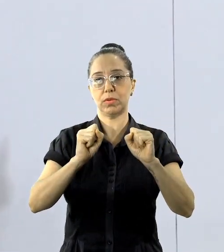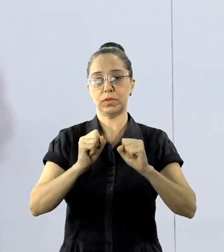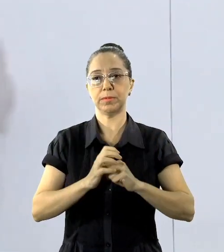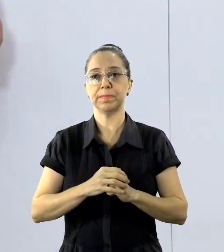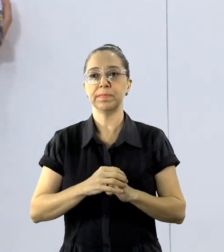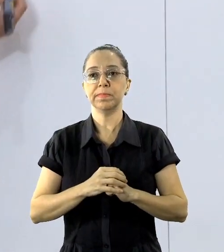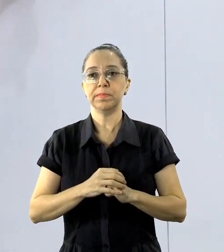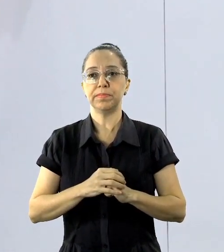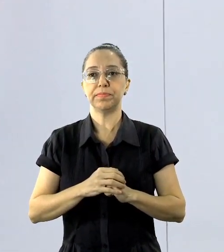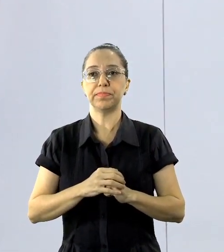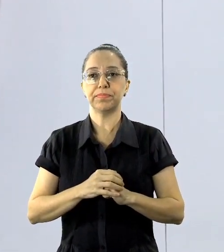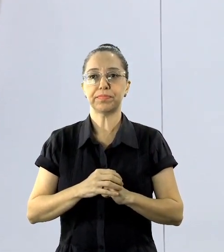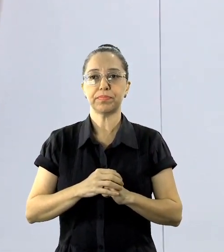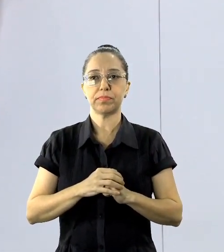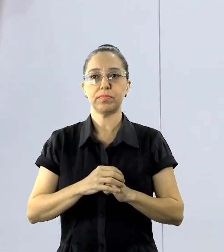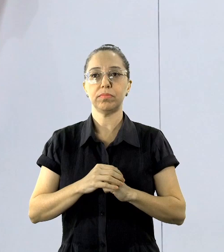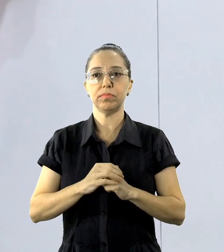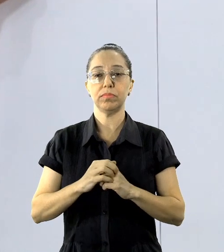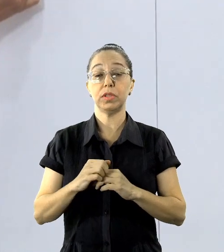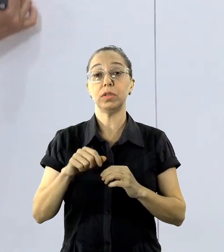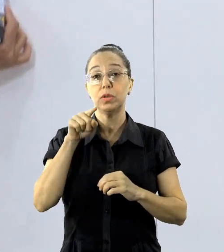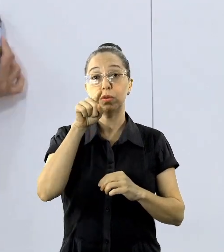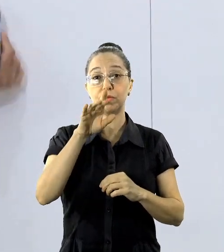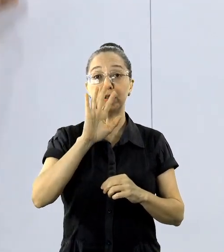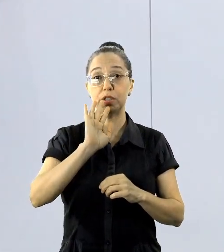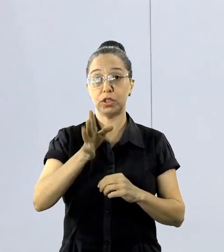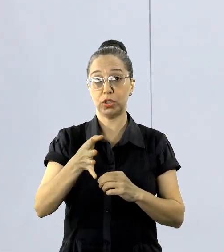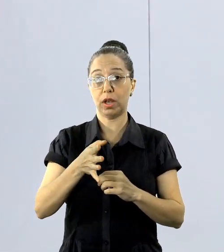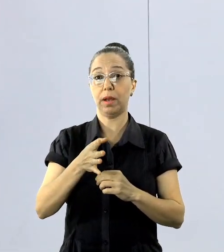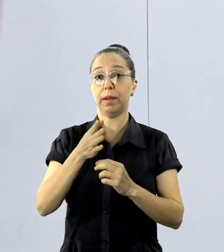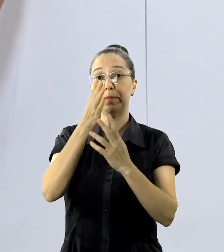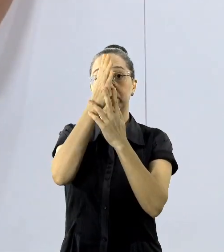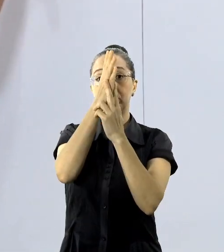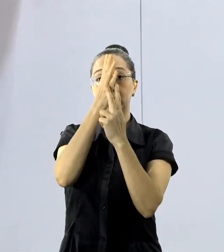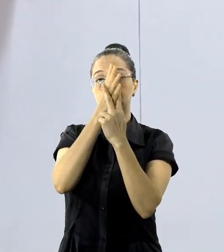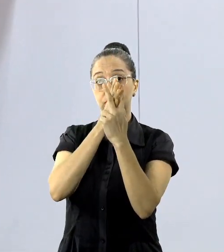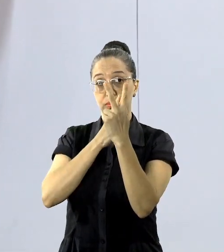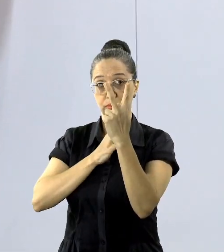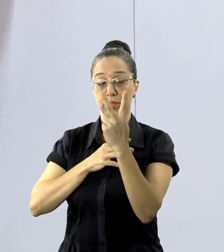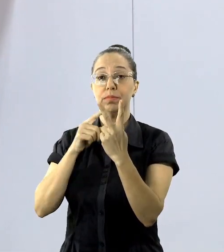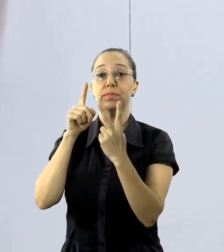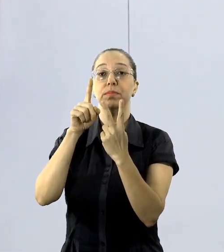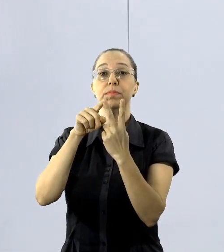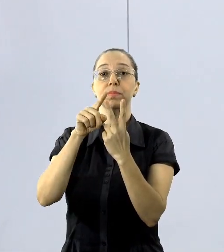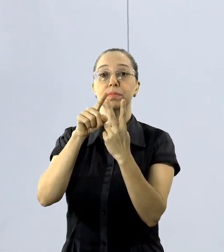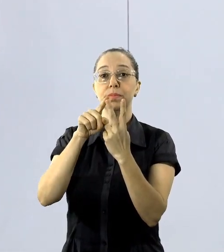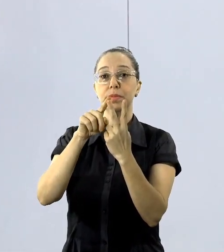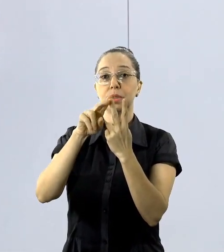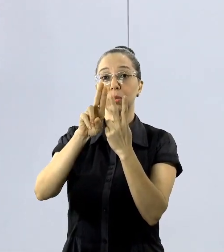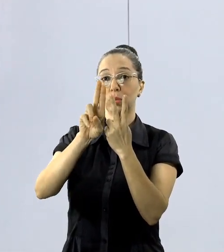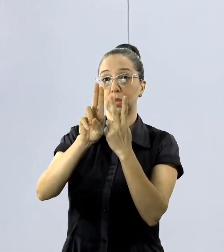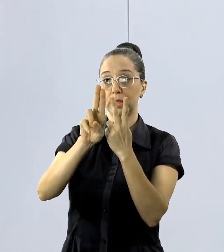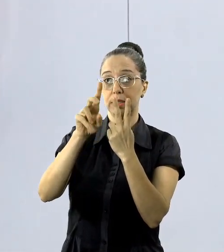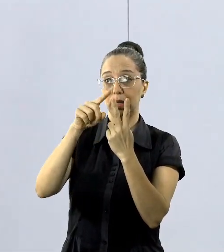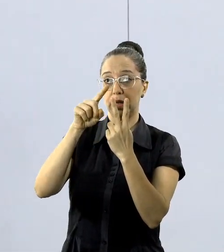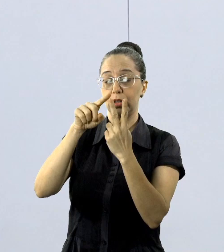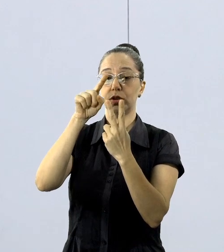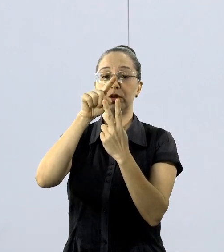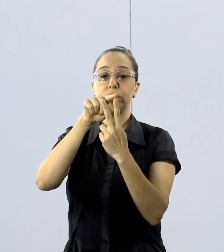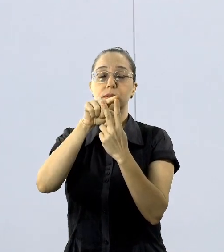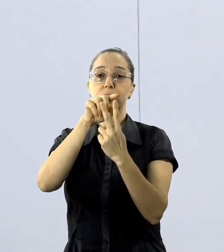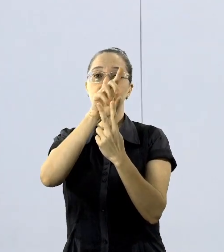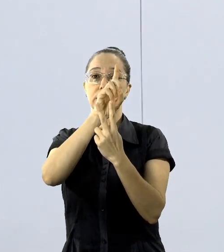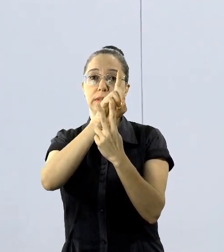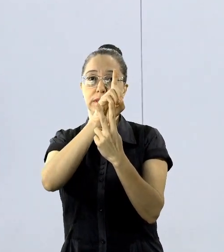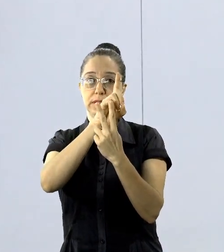resolver. Como você já aprendeu, para resolver uma continha, nós sempre começamos